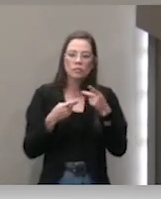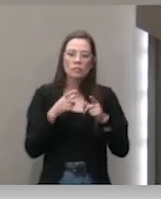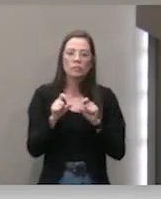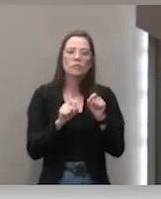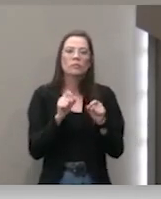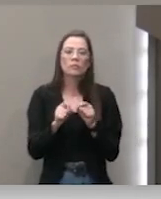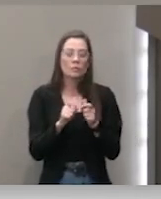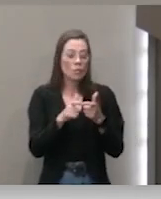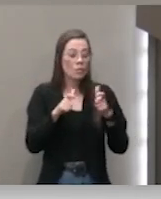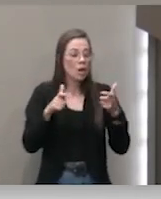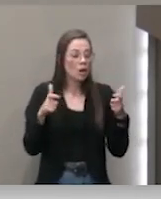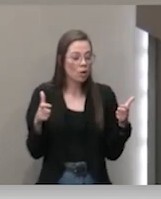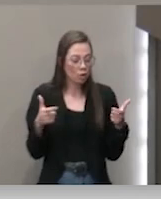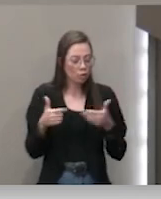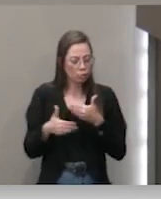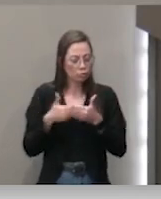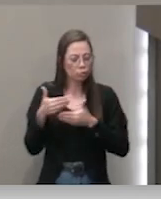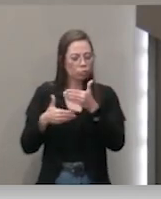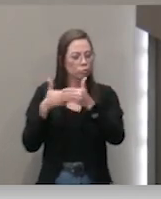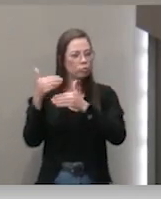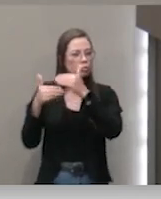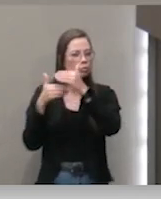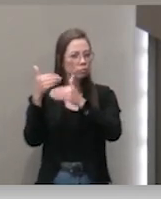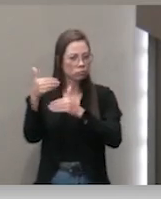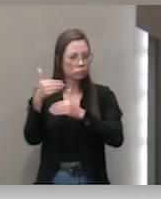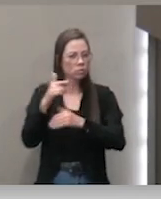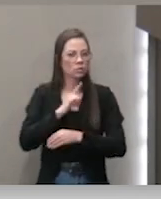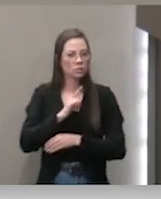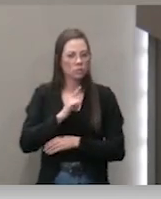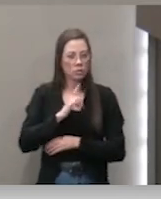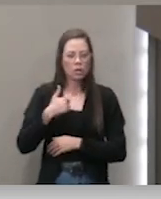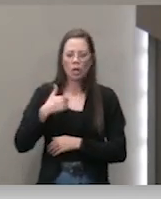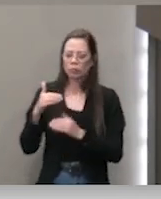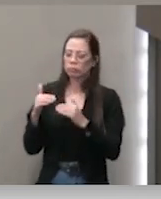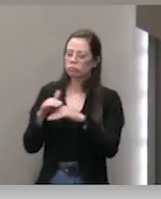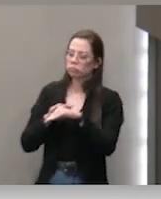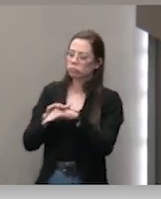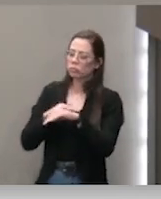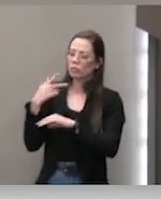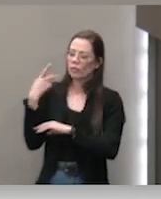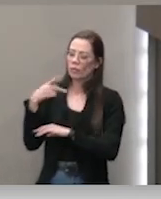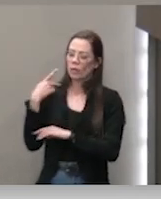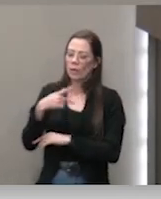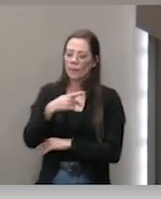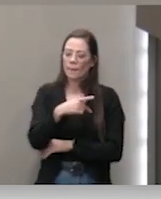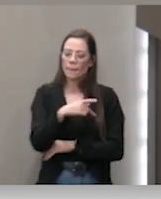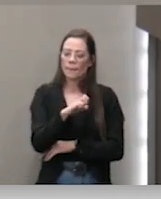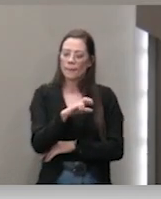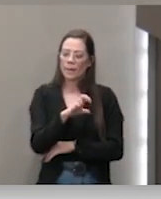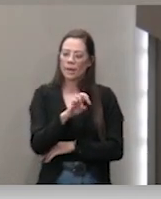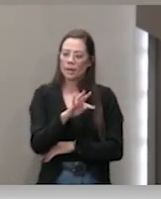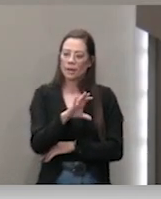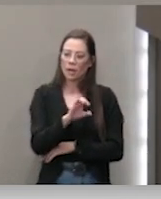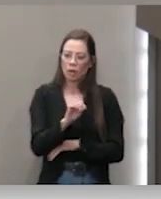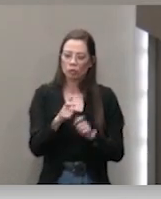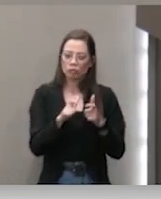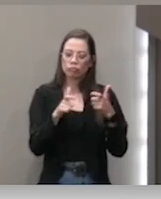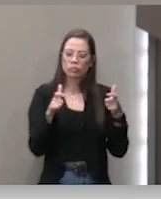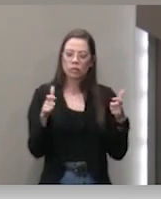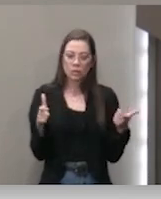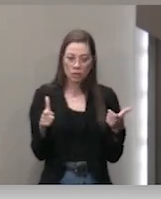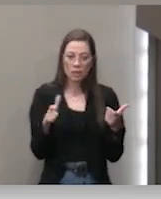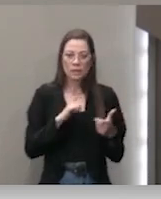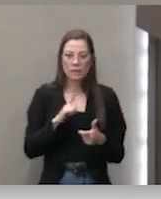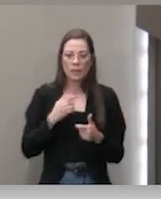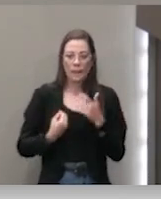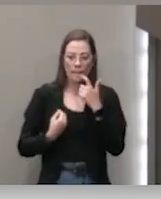maior crescimento que se tem, conversava com o vereador Pereto, né? O maior crescimento